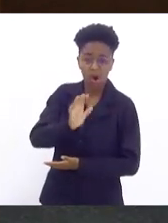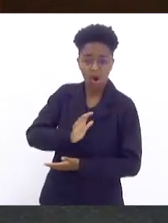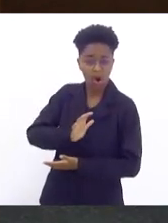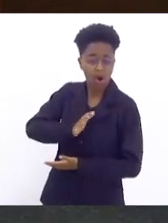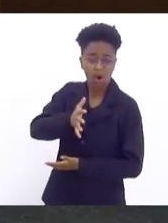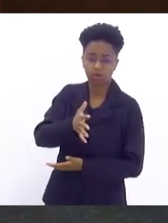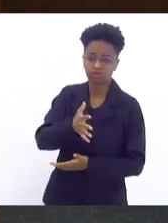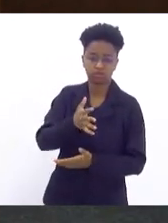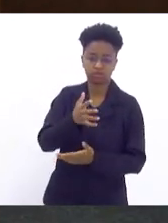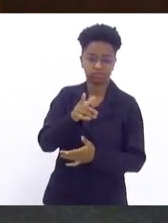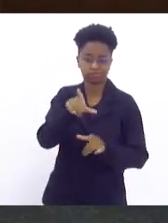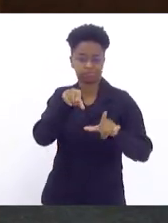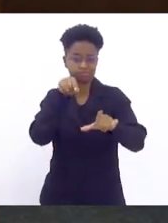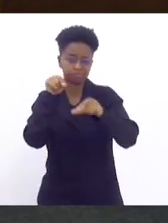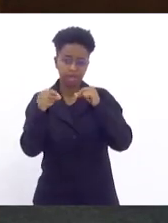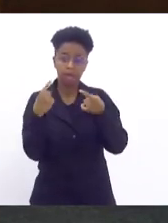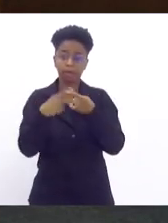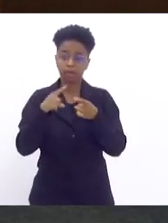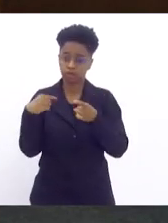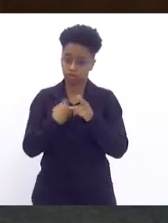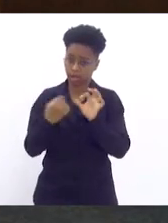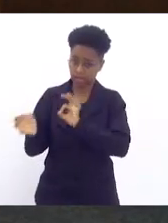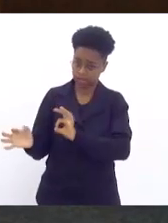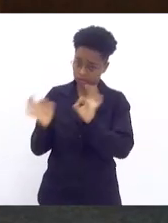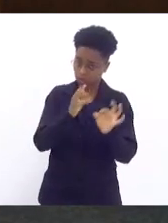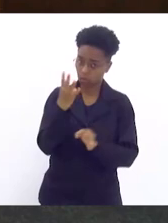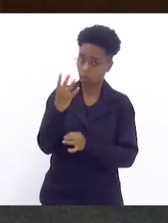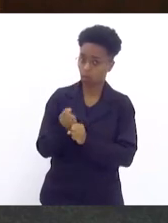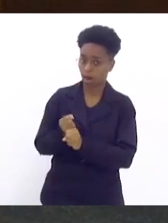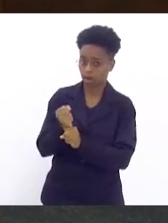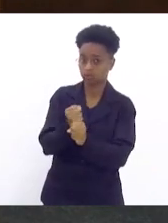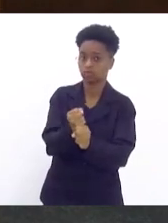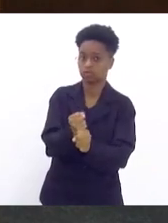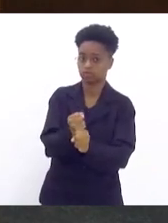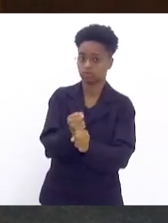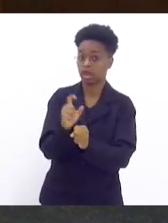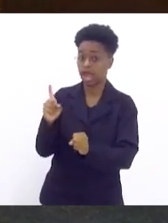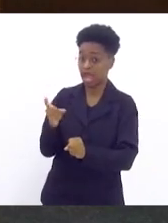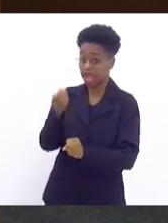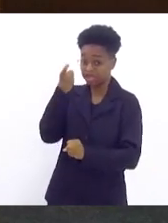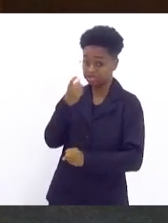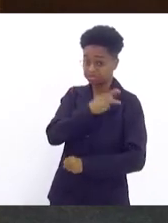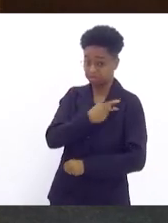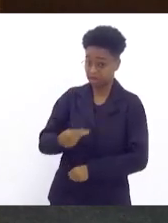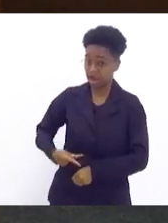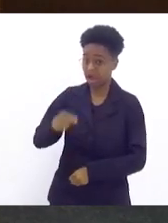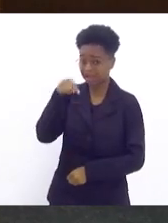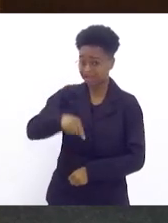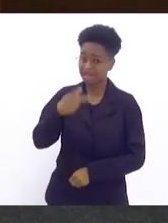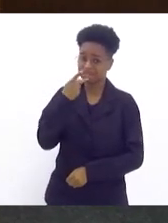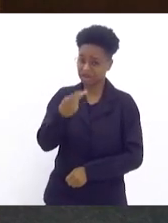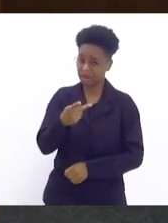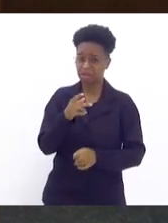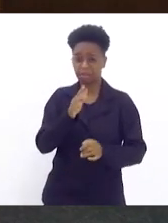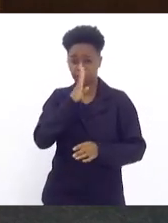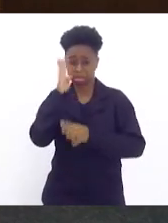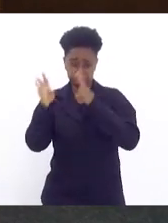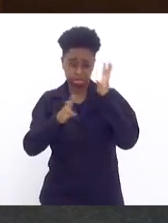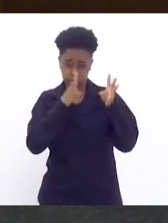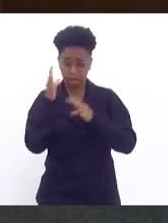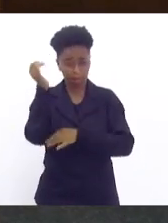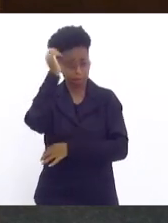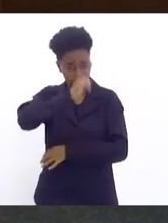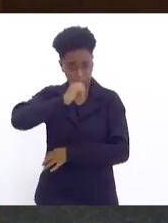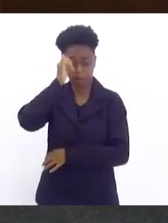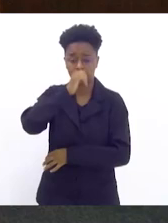porque nós assistimos ao longo de quatro anos o ex-presidente desse país falando muita bobagem ele